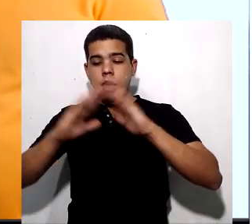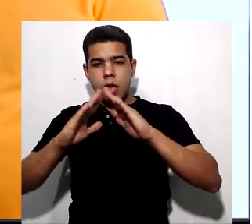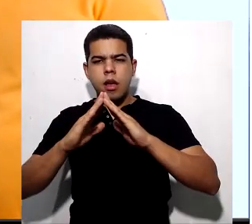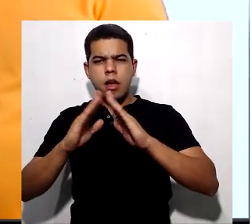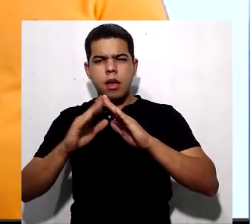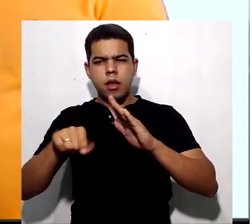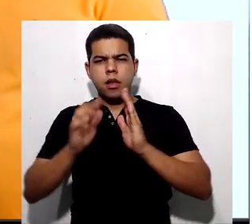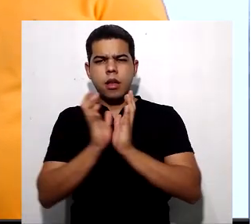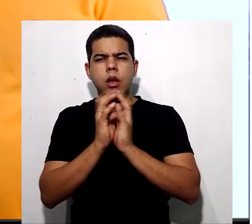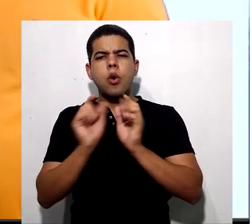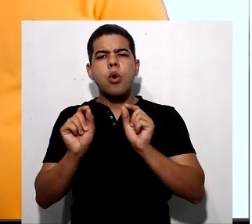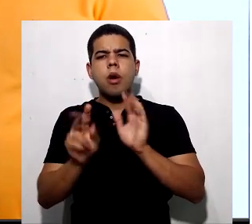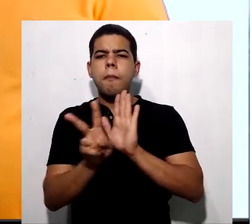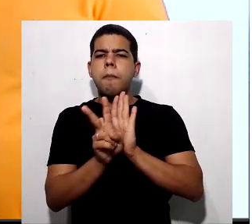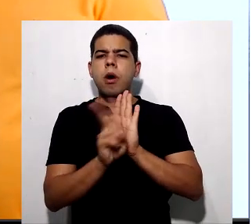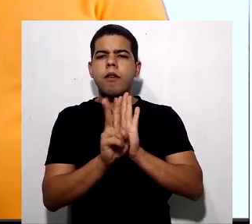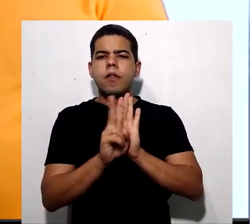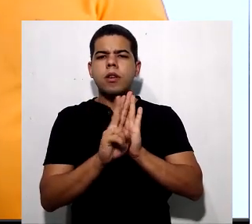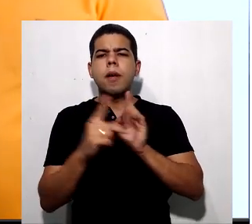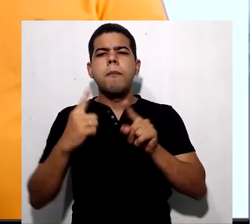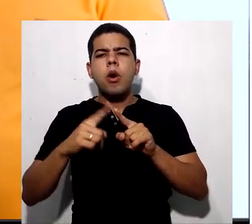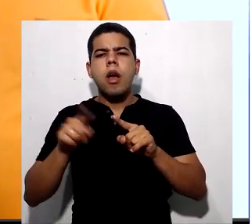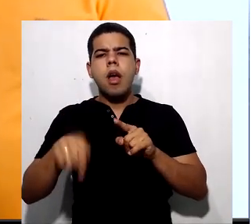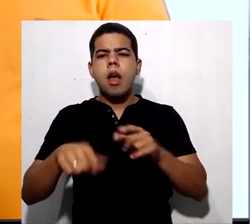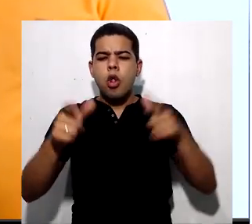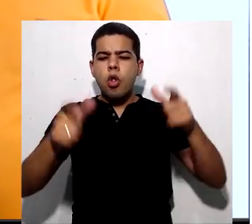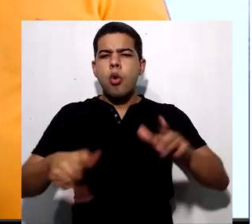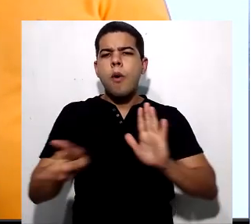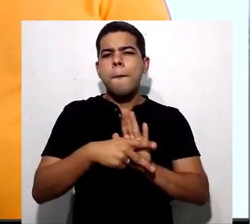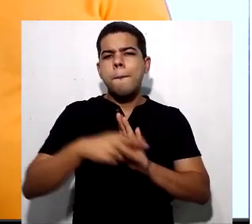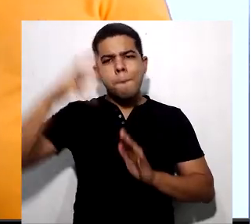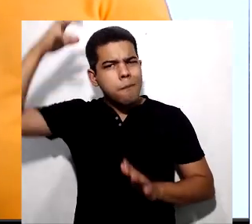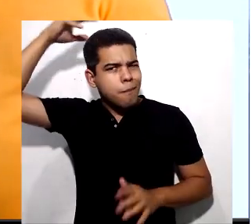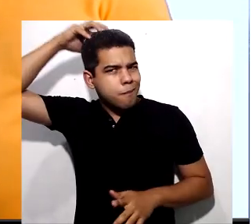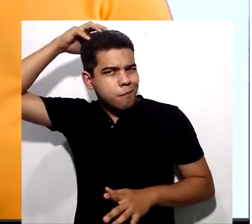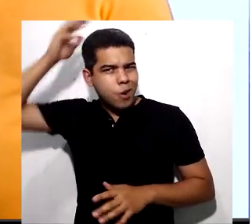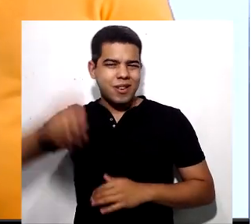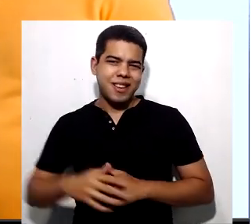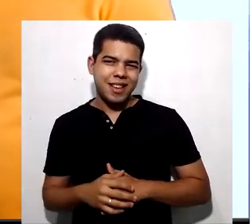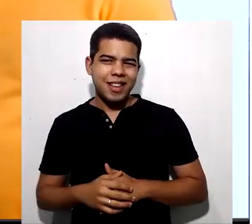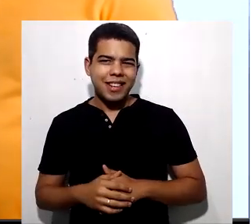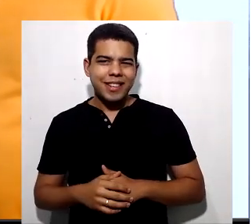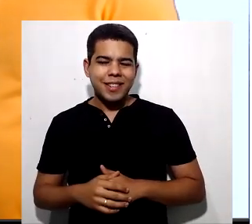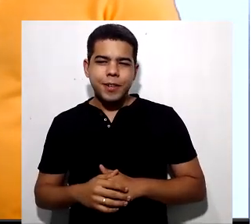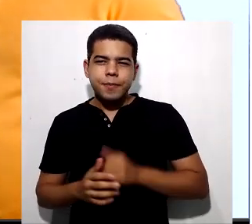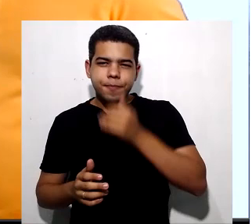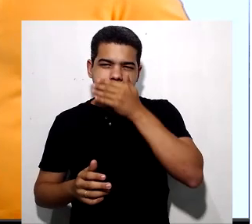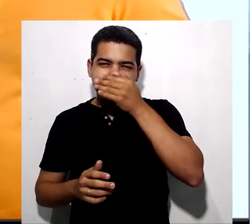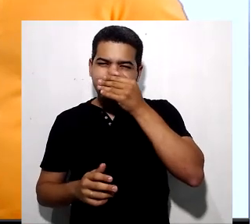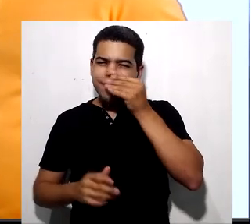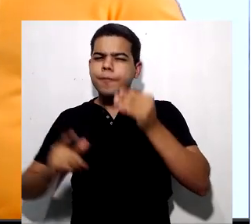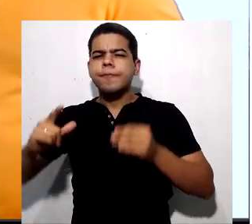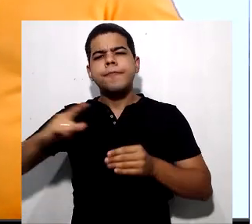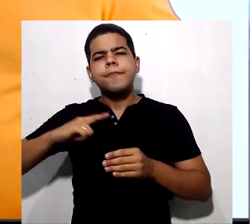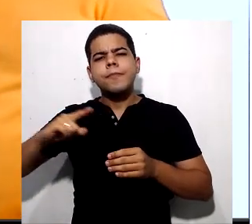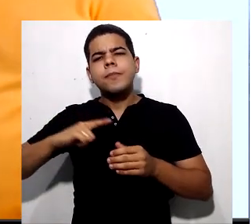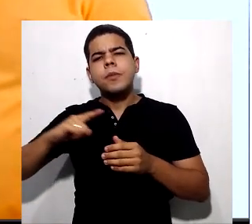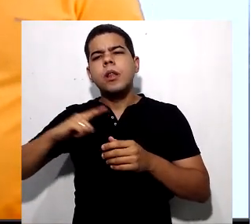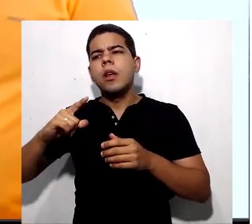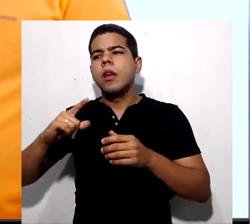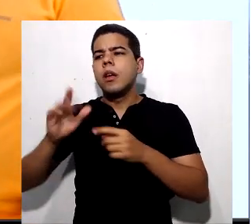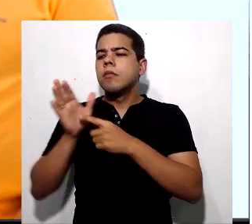Boa Vista, que era chamado Bairro dos Judeus. Então, vamos ver aqui esse fato histórico. Eu gostaria que você destacasse, lesse um pouco esse